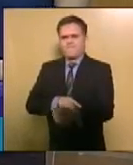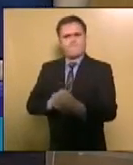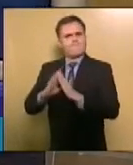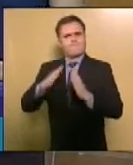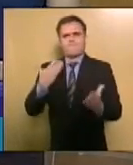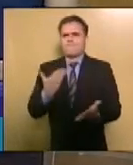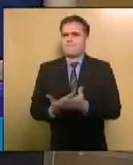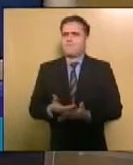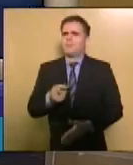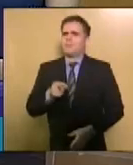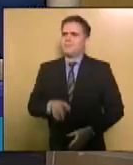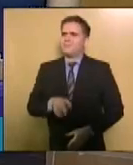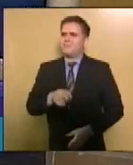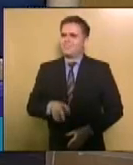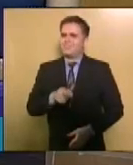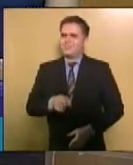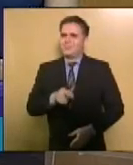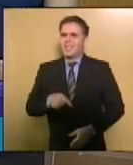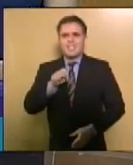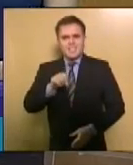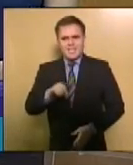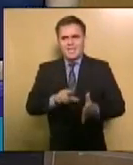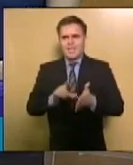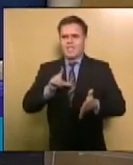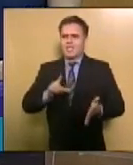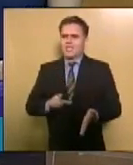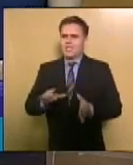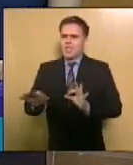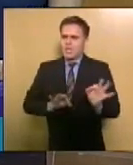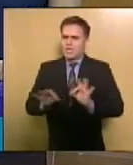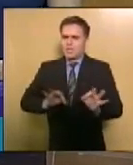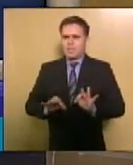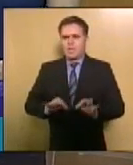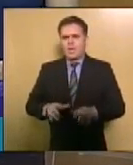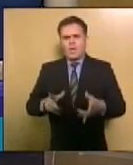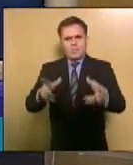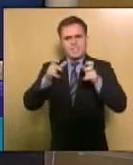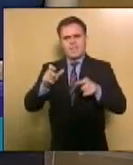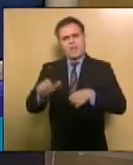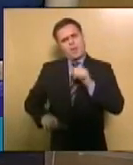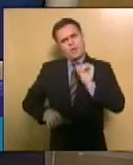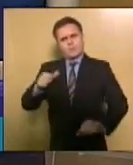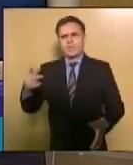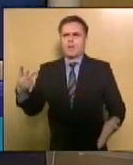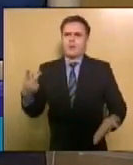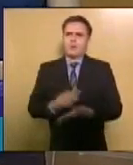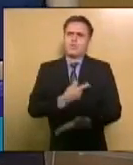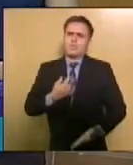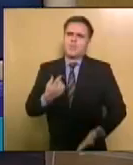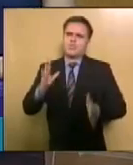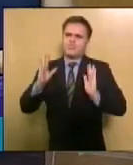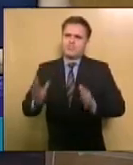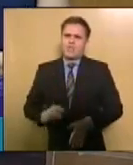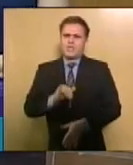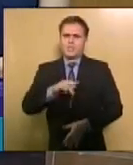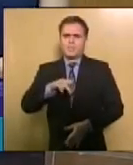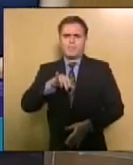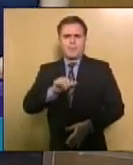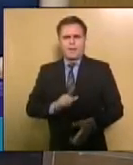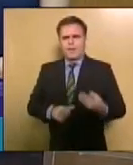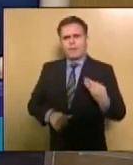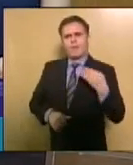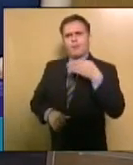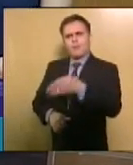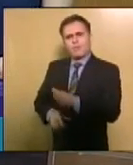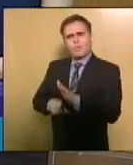né E quando a gente faz isso as mudanças ocorrem nós fizemos um trabalho lá no ipia Peg os